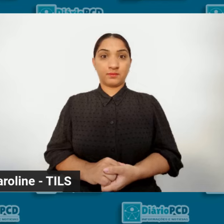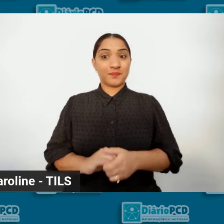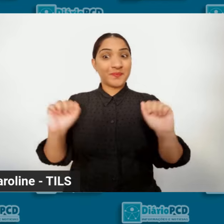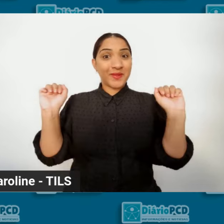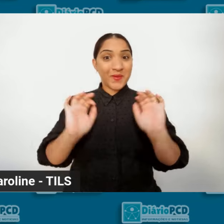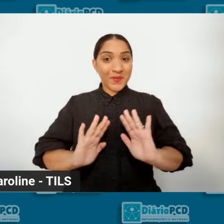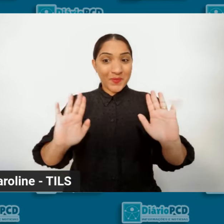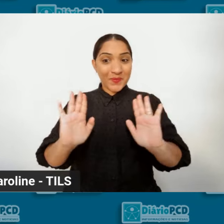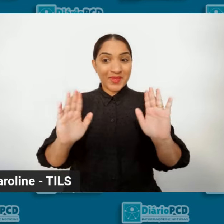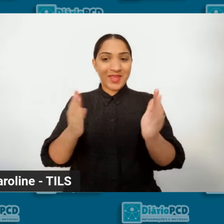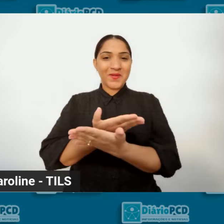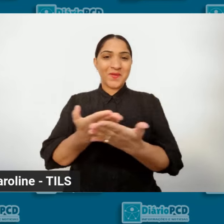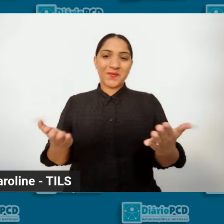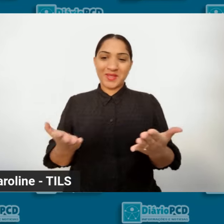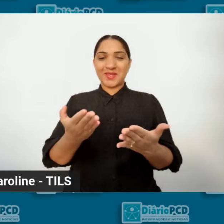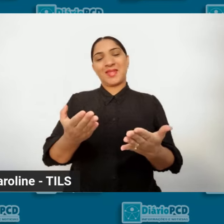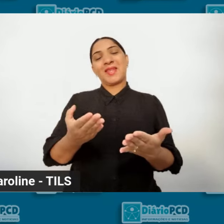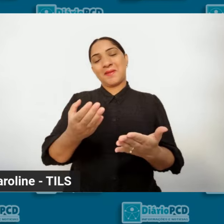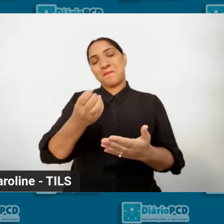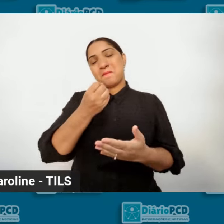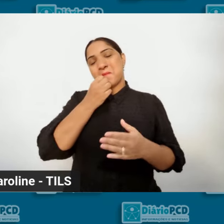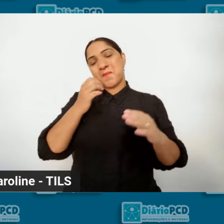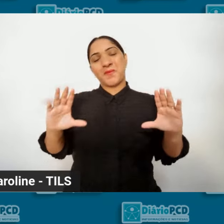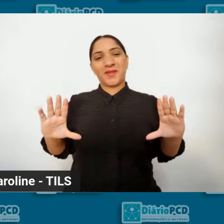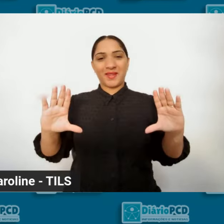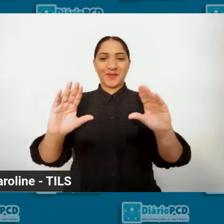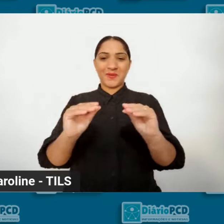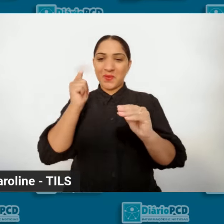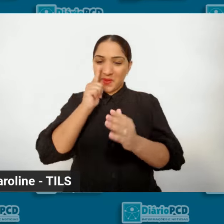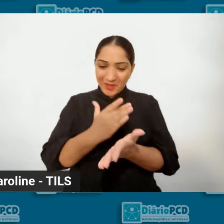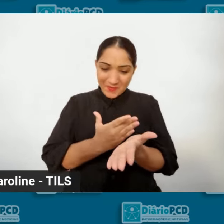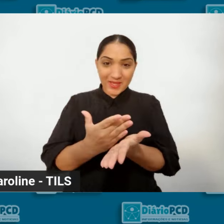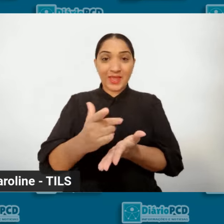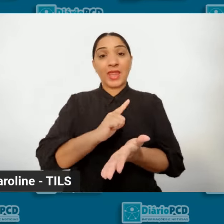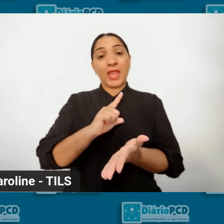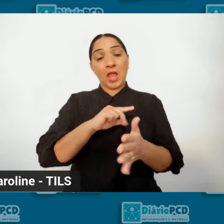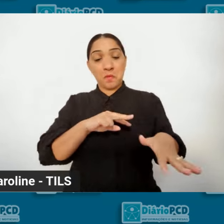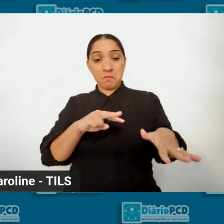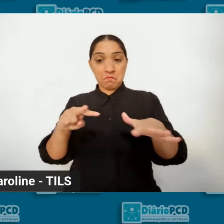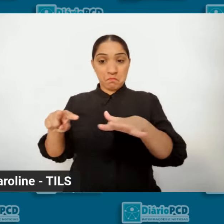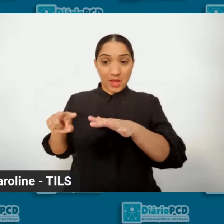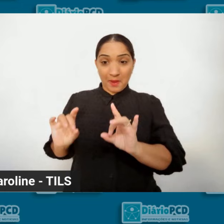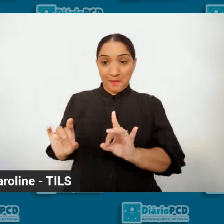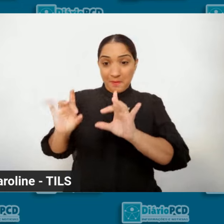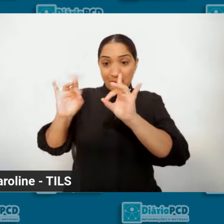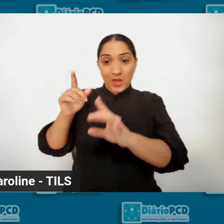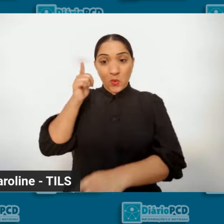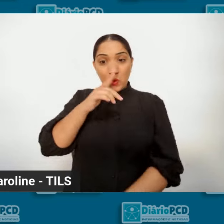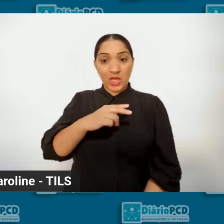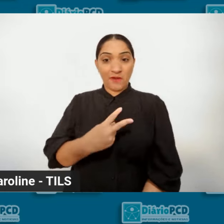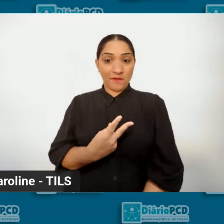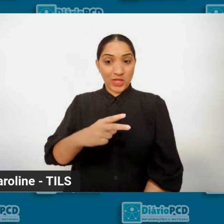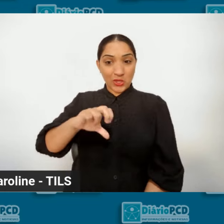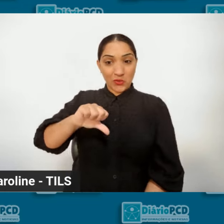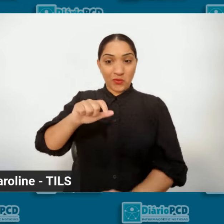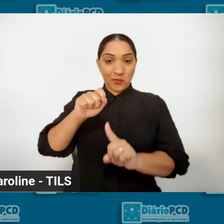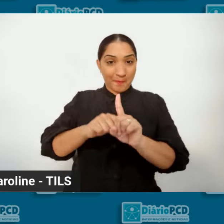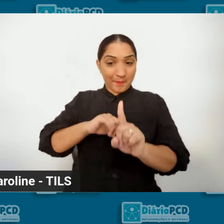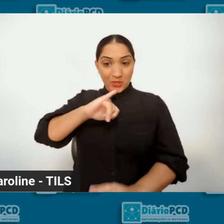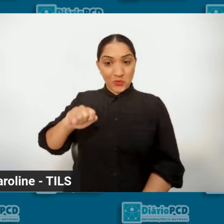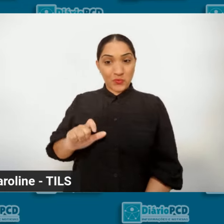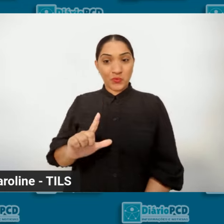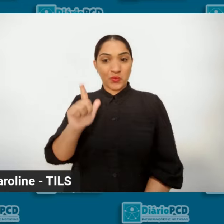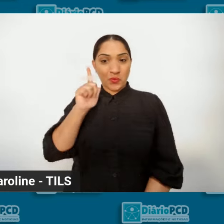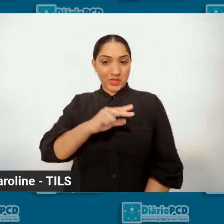Olá a todos vocês, muitíssimo boa noite, começando mais uma semana, hoje 29 de